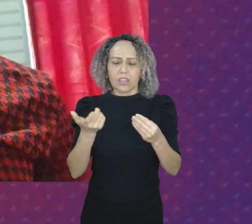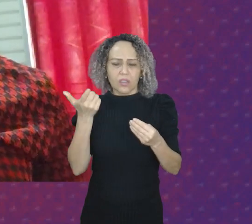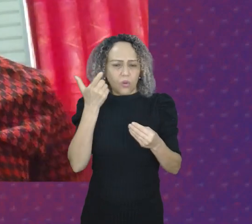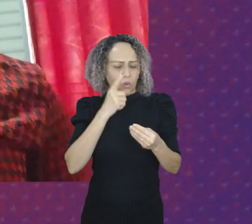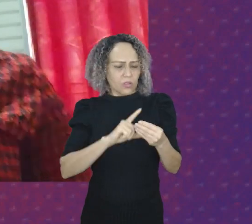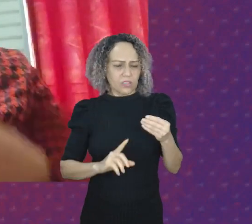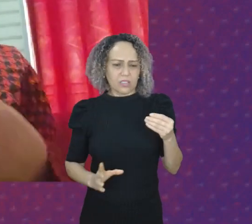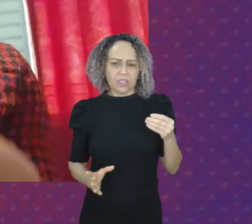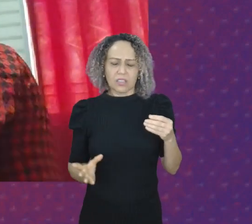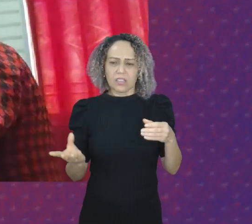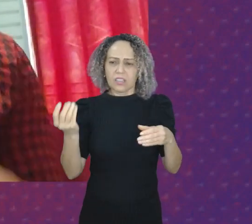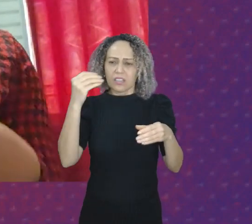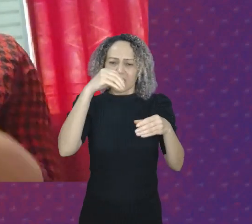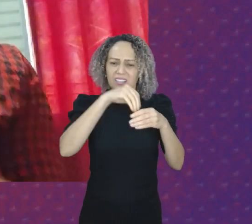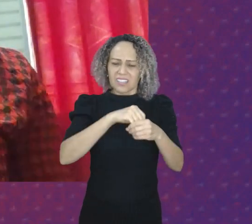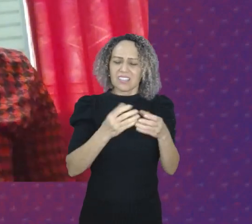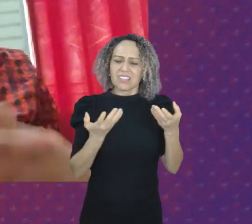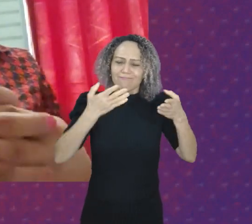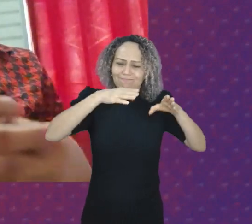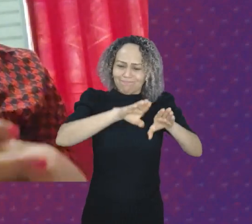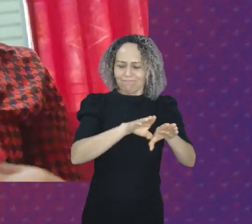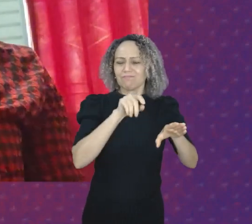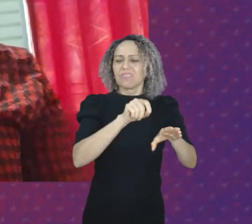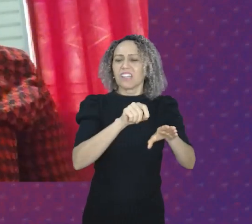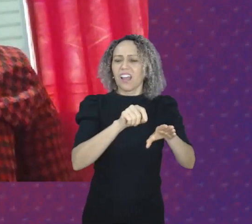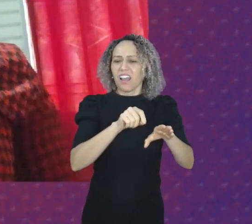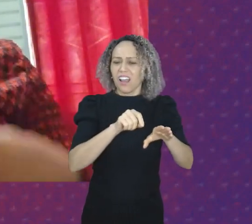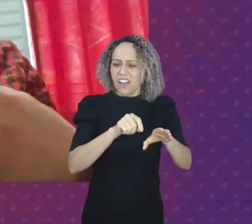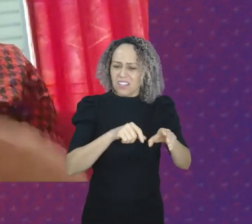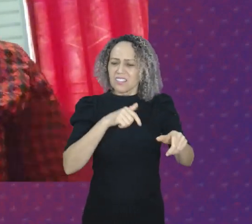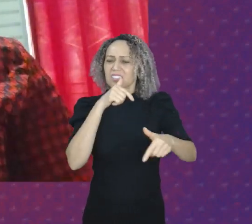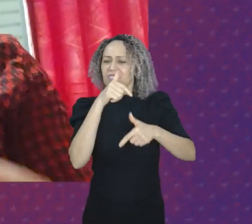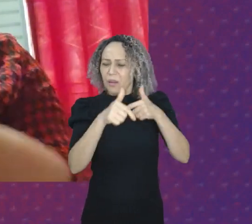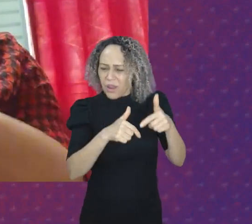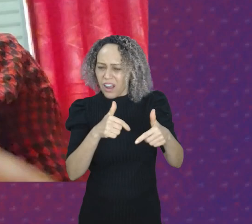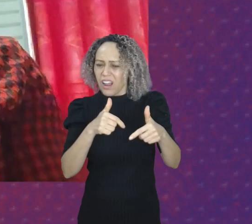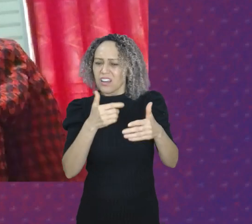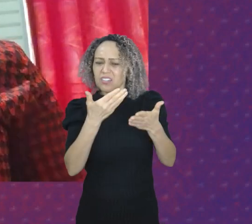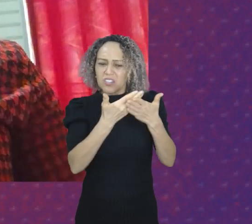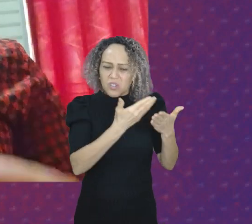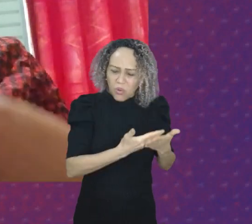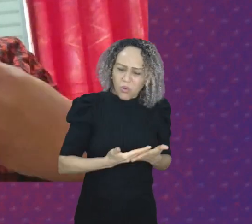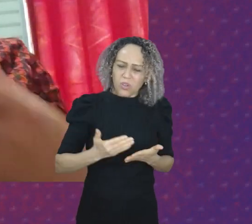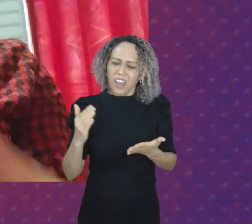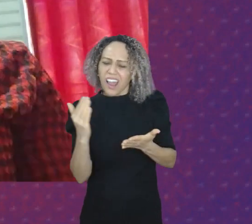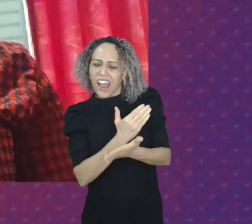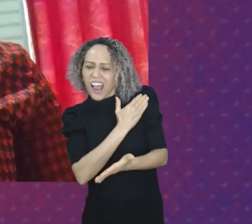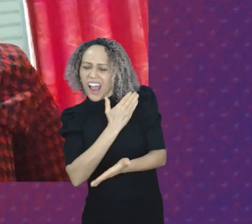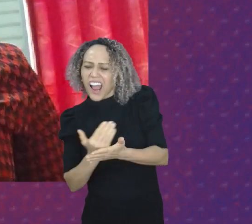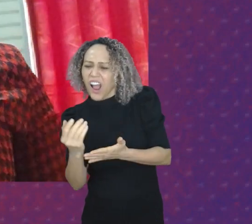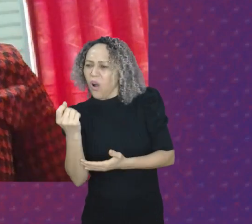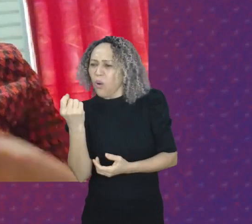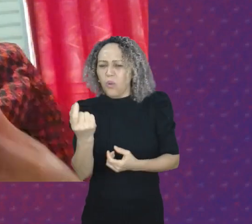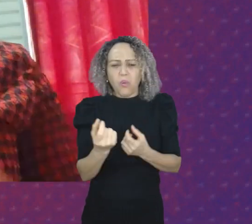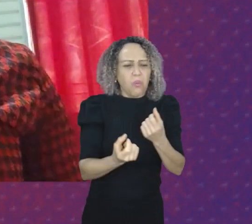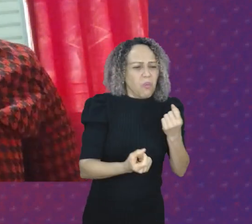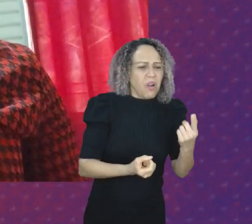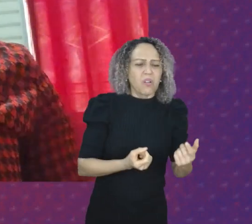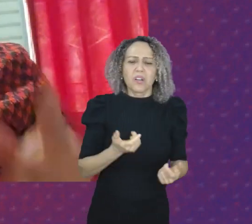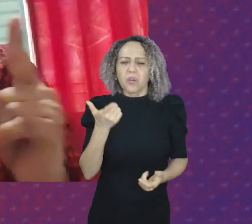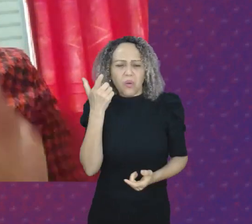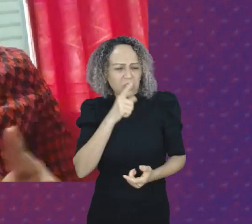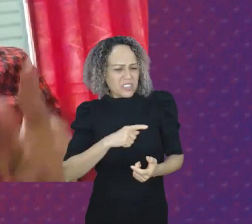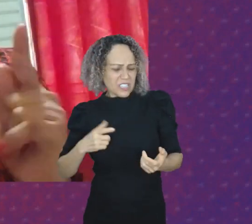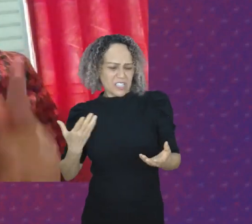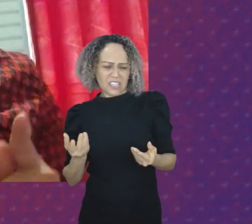do Brasil, conseguiram perpassar por todo esse sistema, por todo esse processo de respeito, de